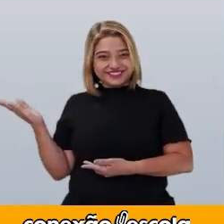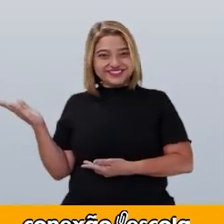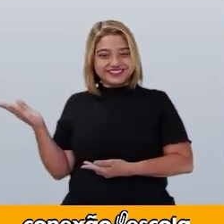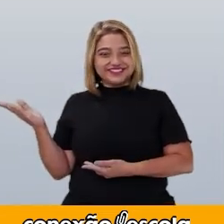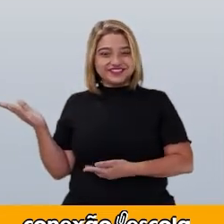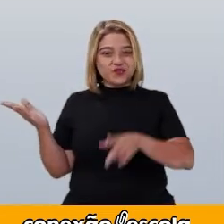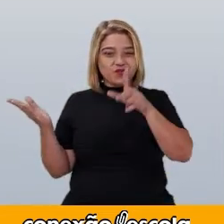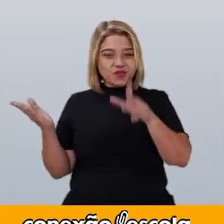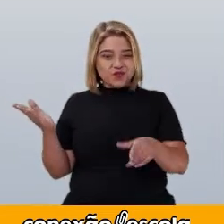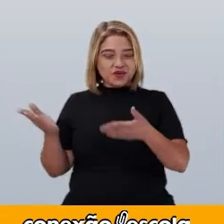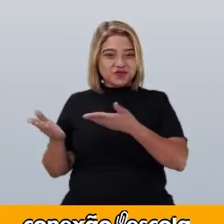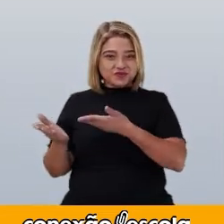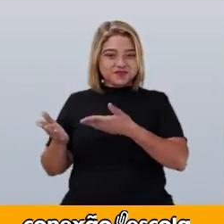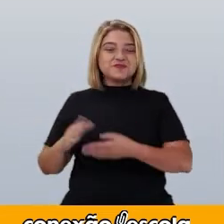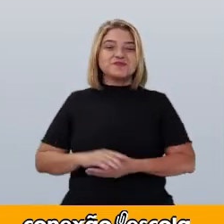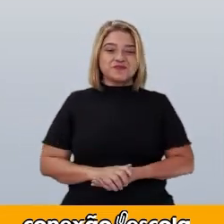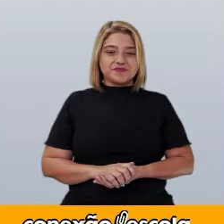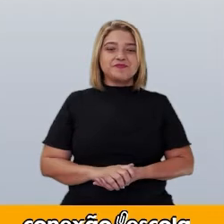Veja só.